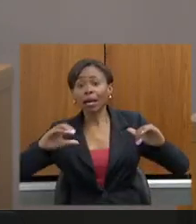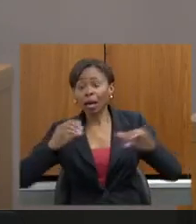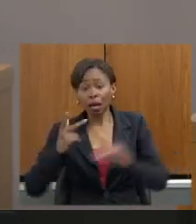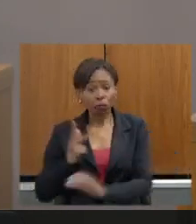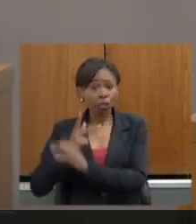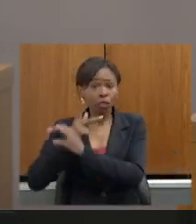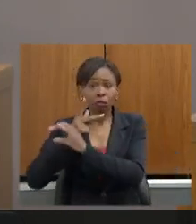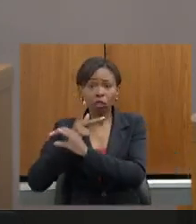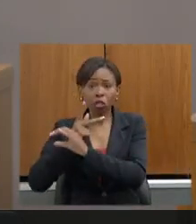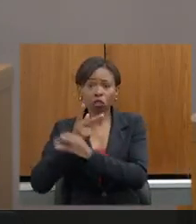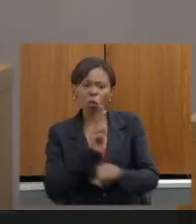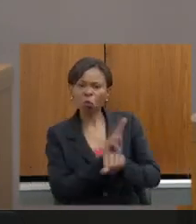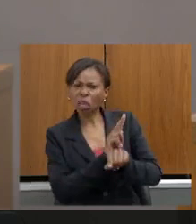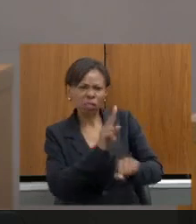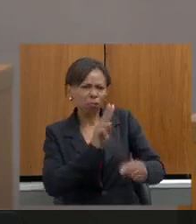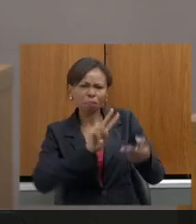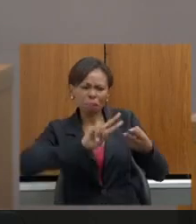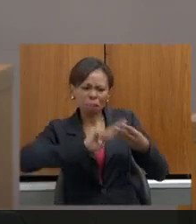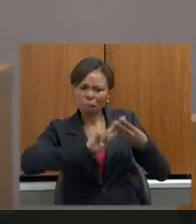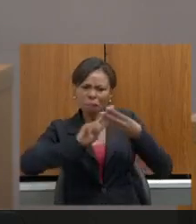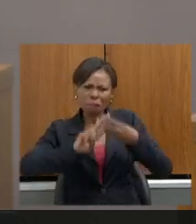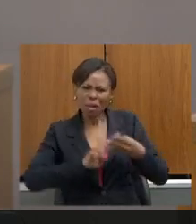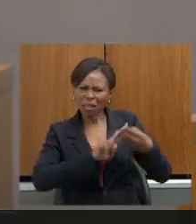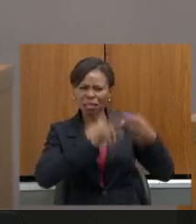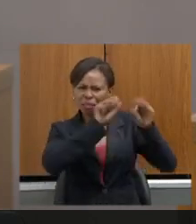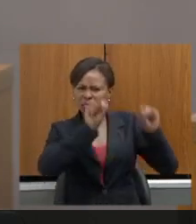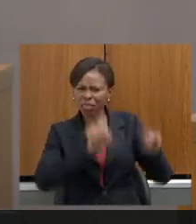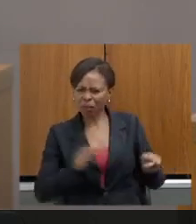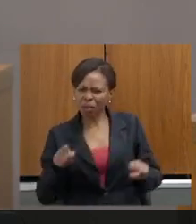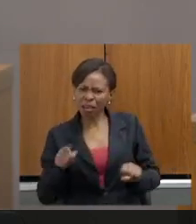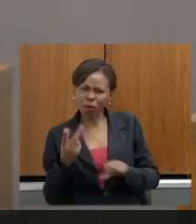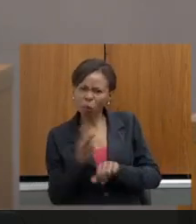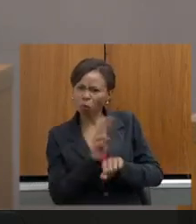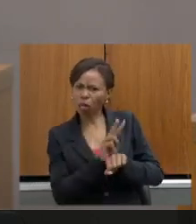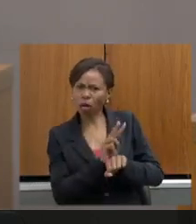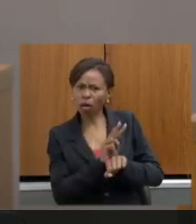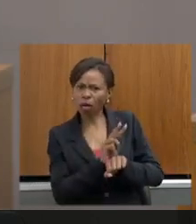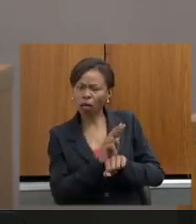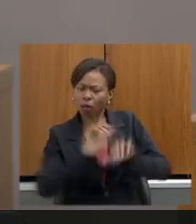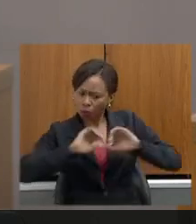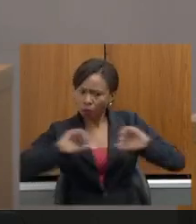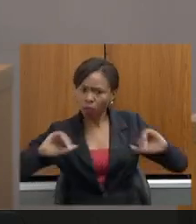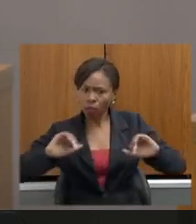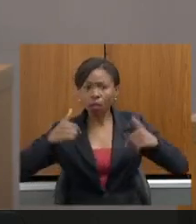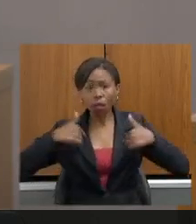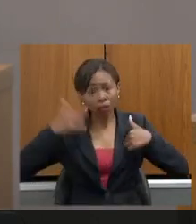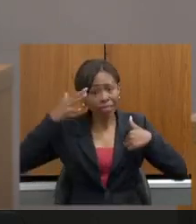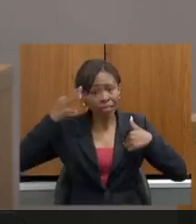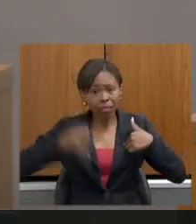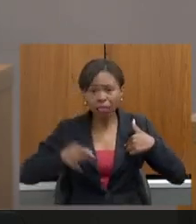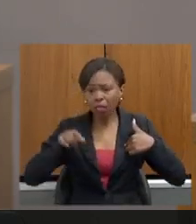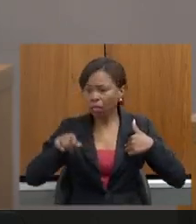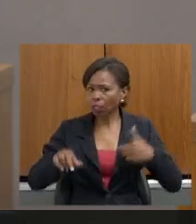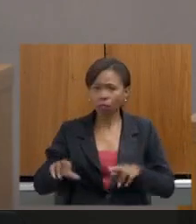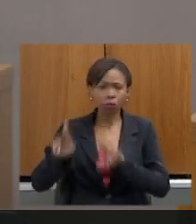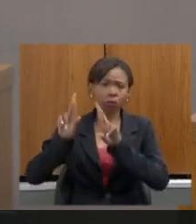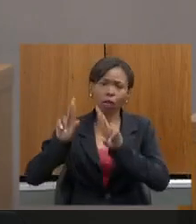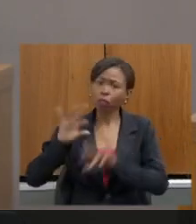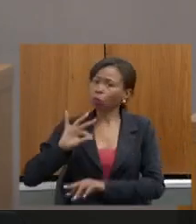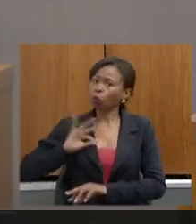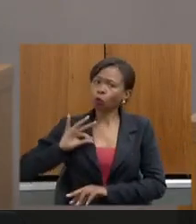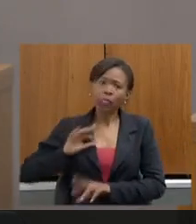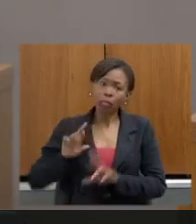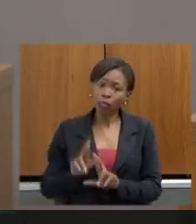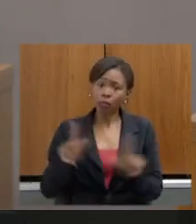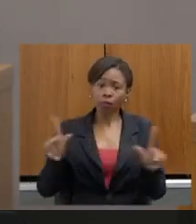foi foi perseguido e eu tinha certeza que esse não é papel de um policial é outro papel papel do